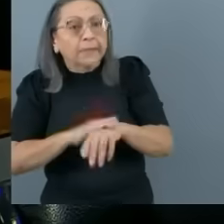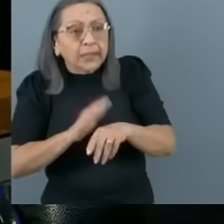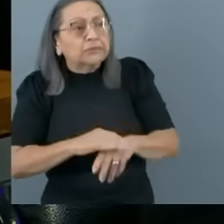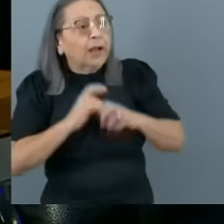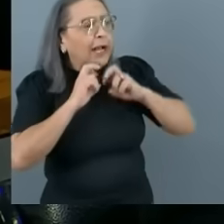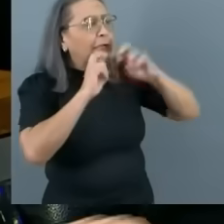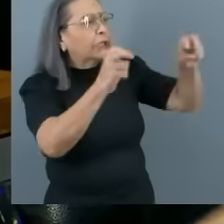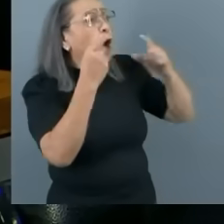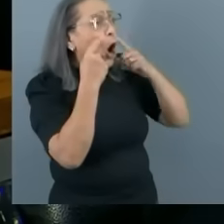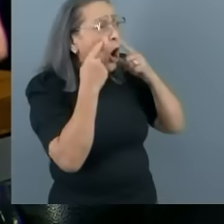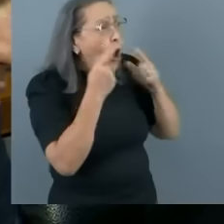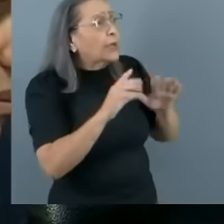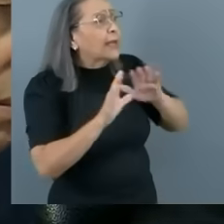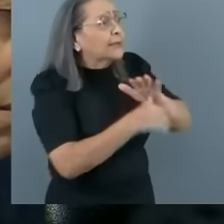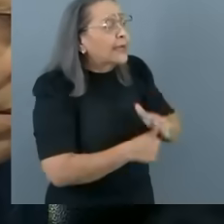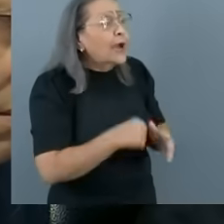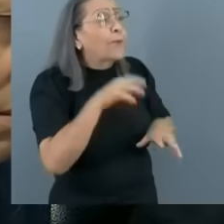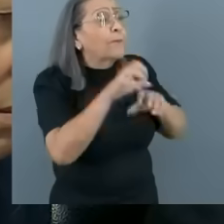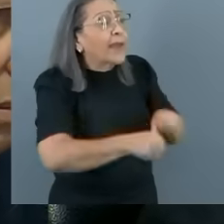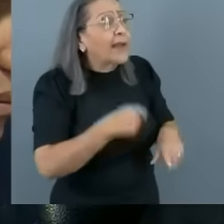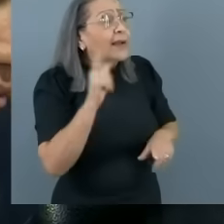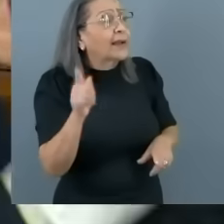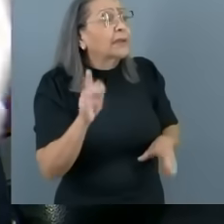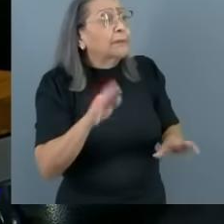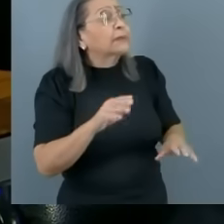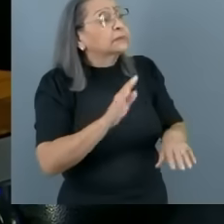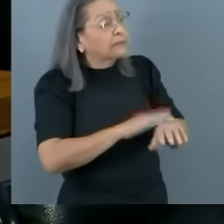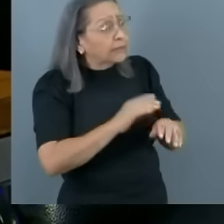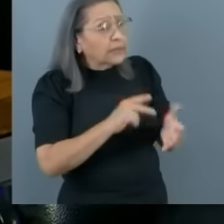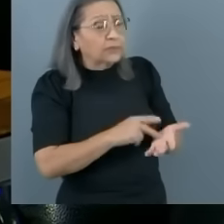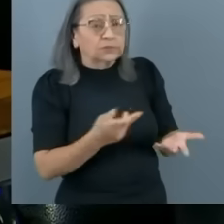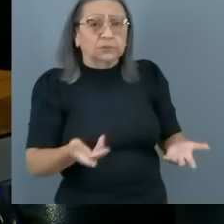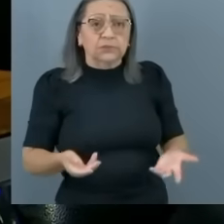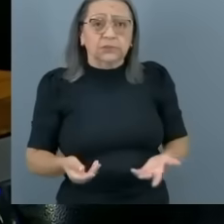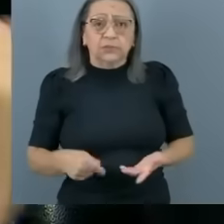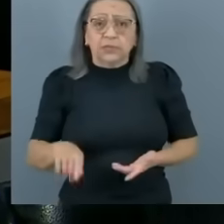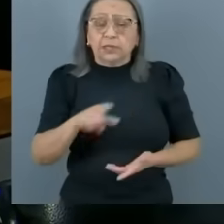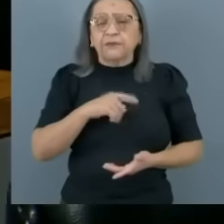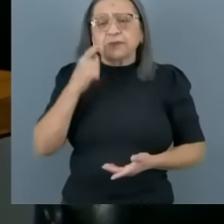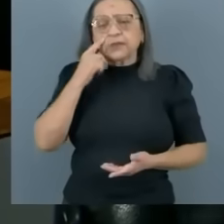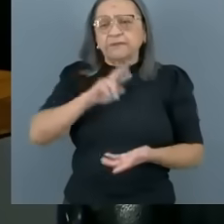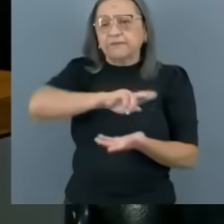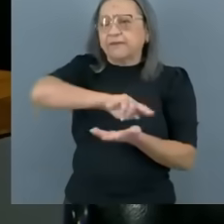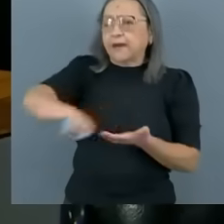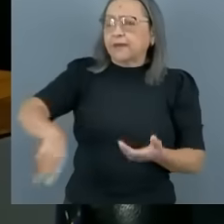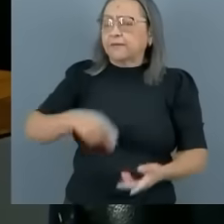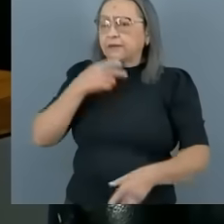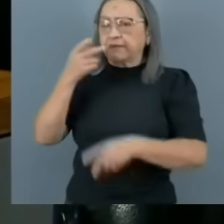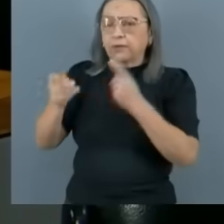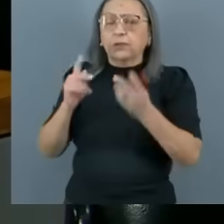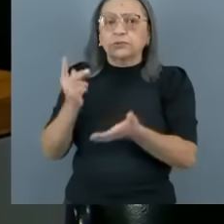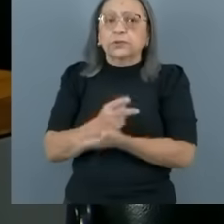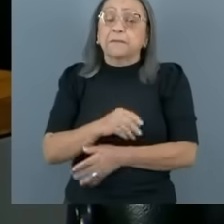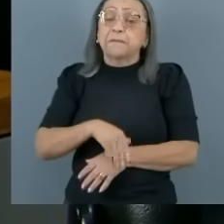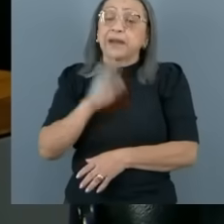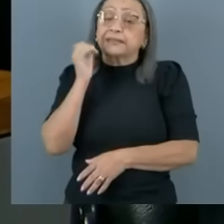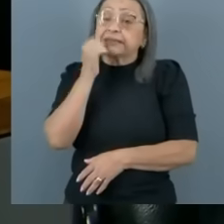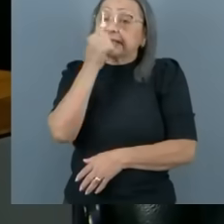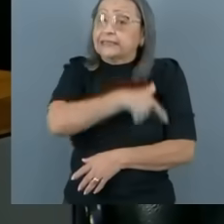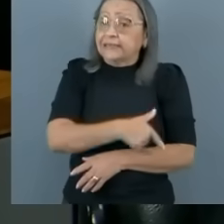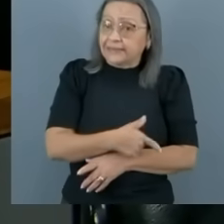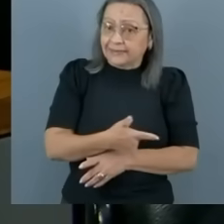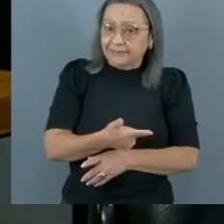Eu vi aqui, ao longo de quase 6 meses, várias versões a respeito do que aconteceu. A mais engraçada, infelizmente, o senhor